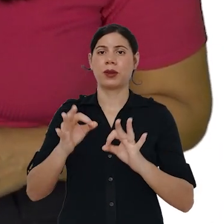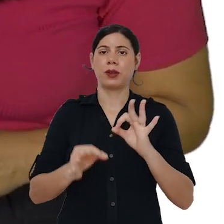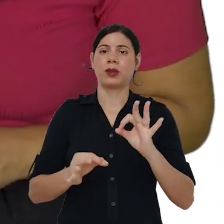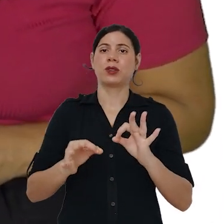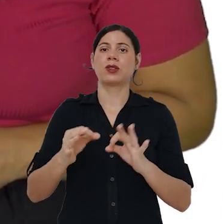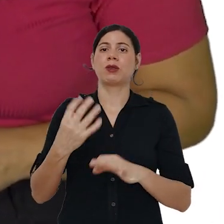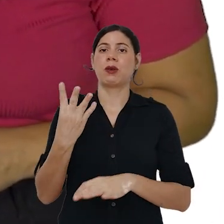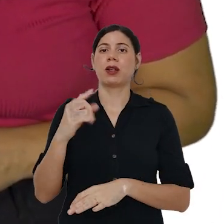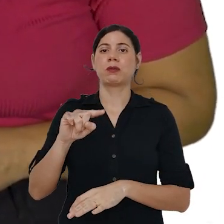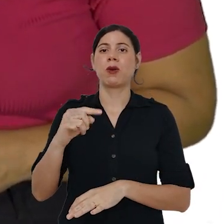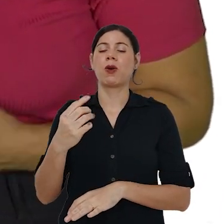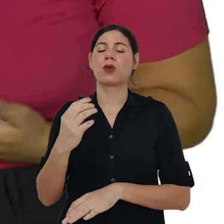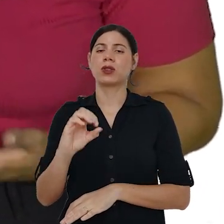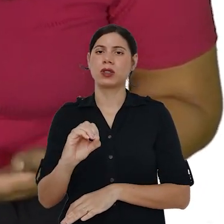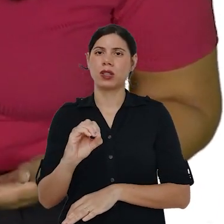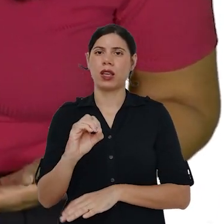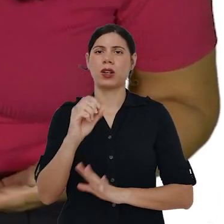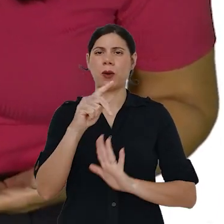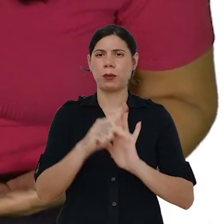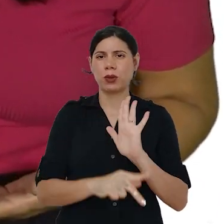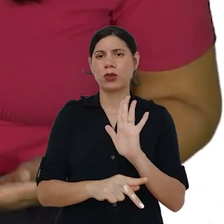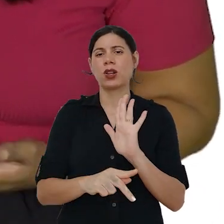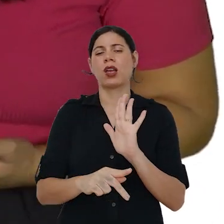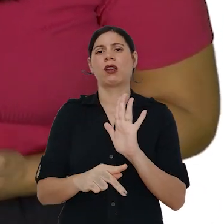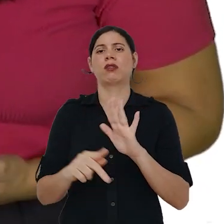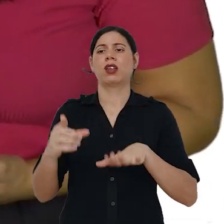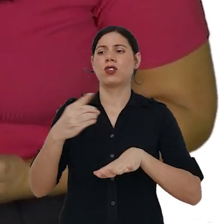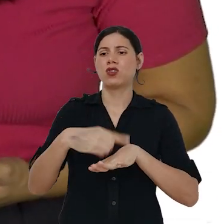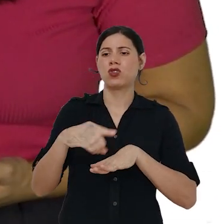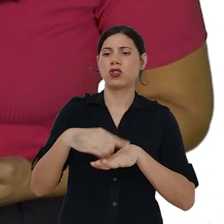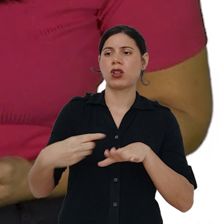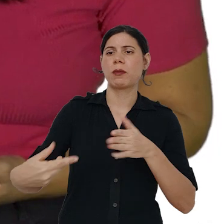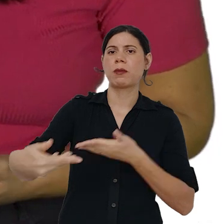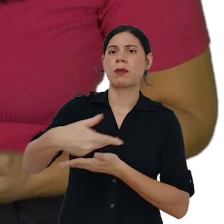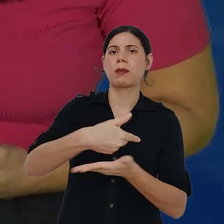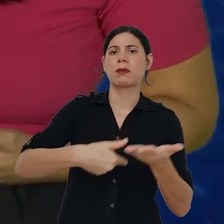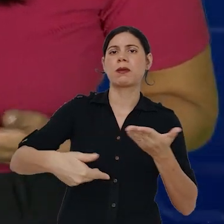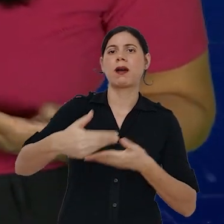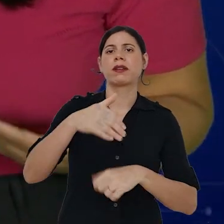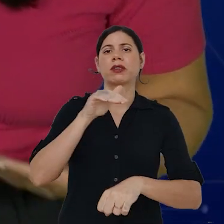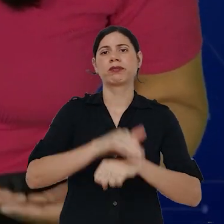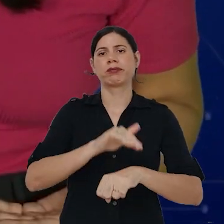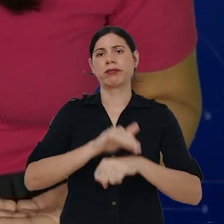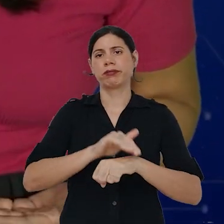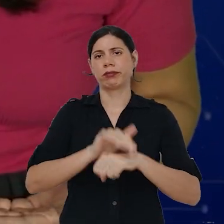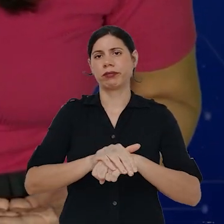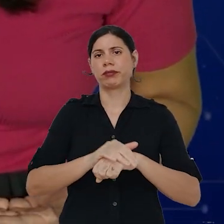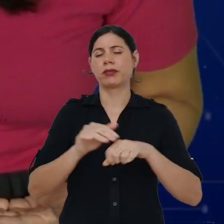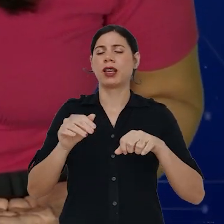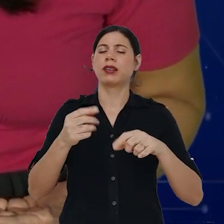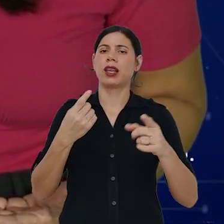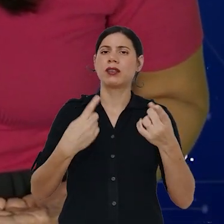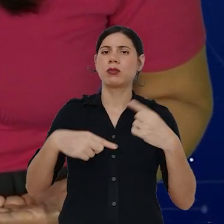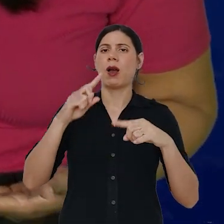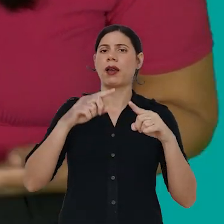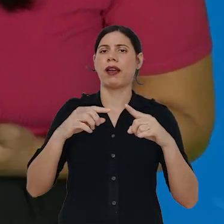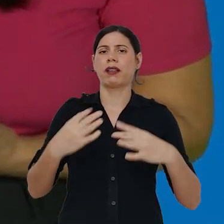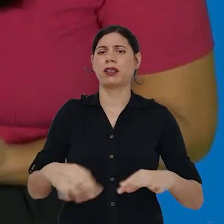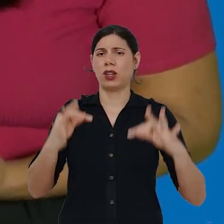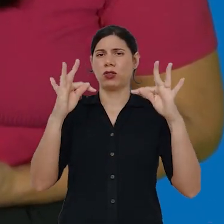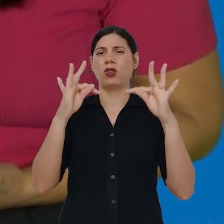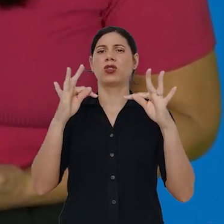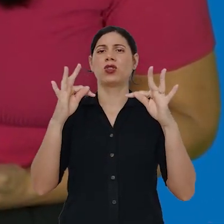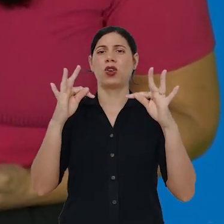Justiça 4.0, que promove soluções digitais colaborativas que automatizam as atividades dos tribunais